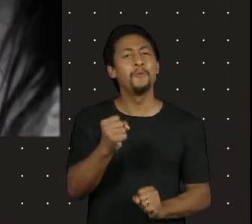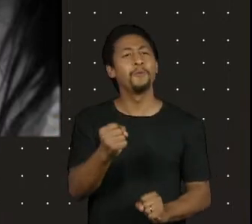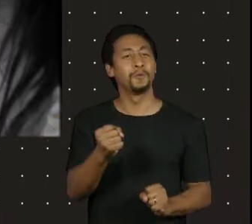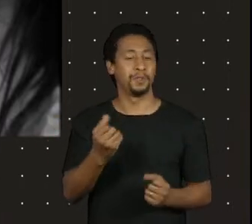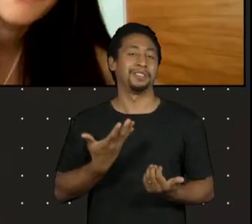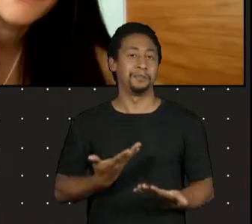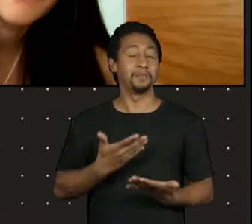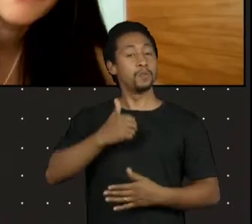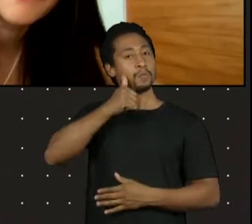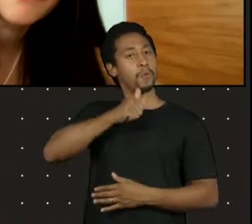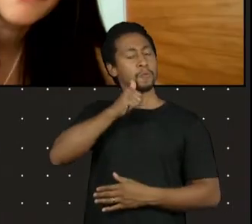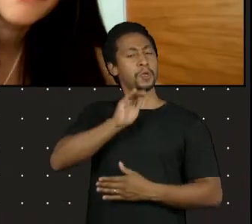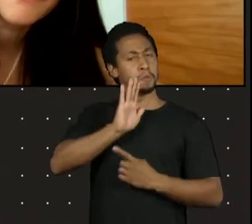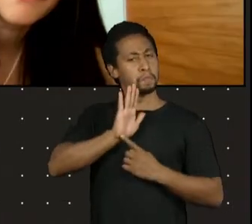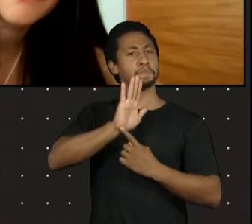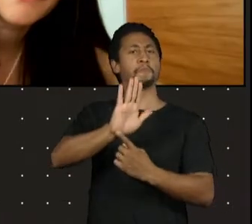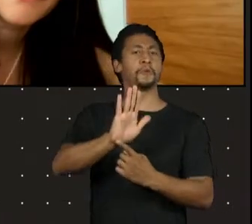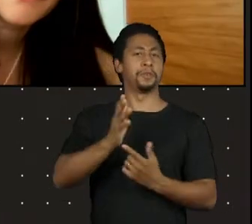entre